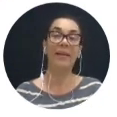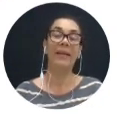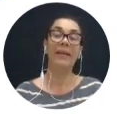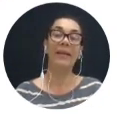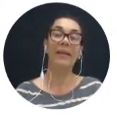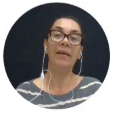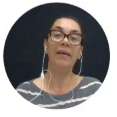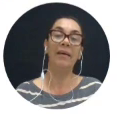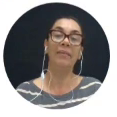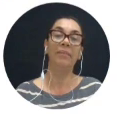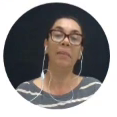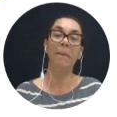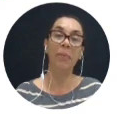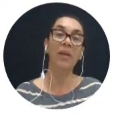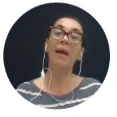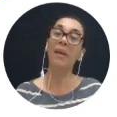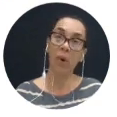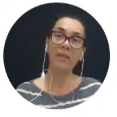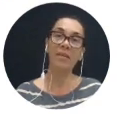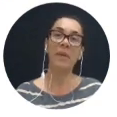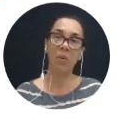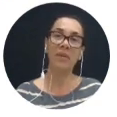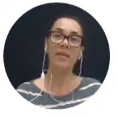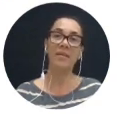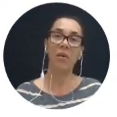observar e porque abre